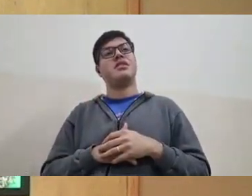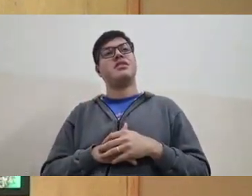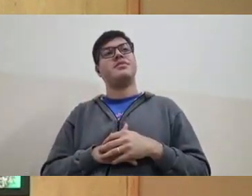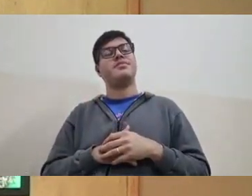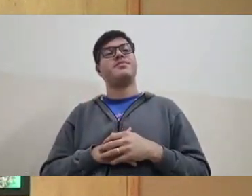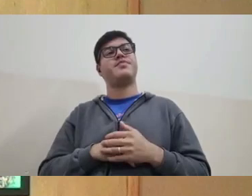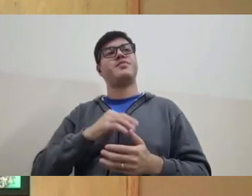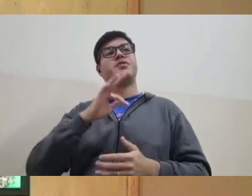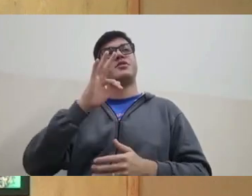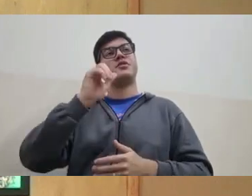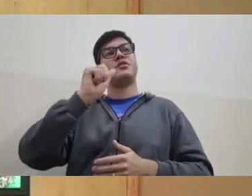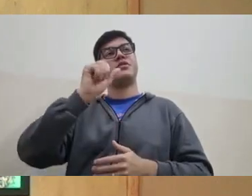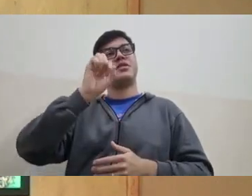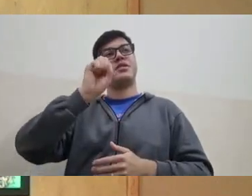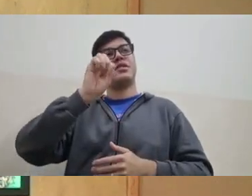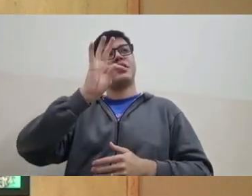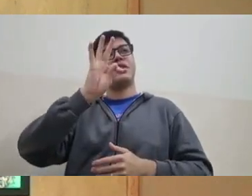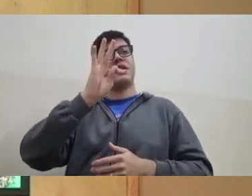fresco